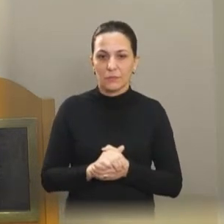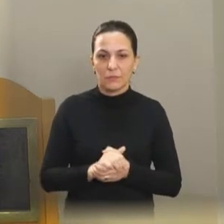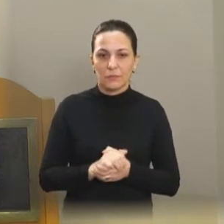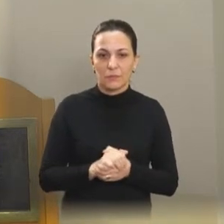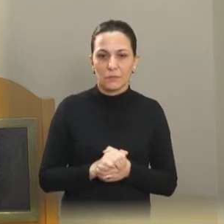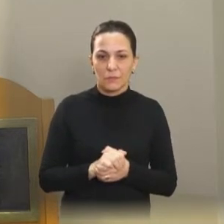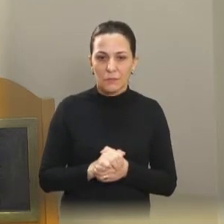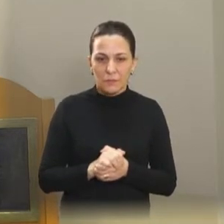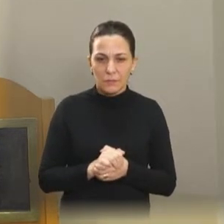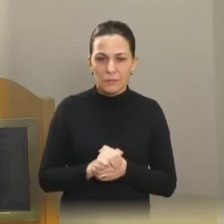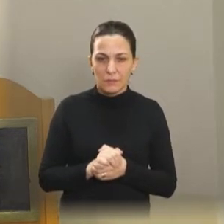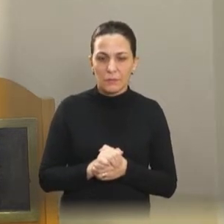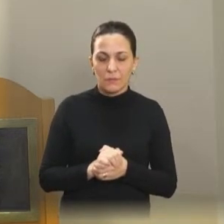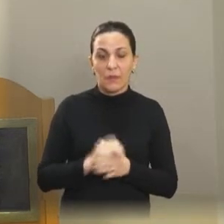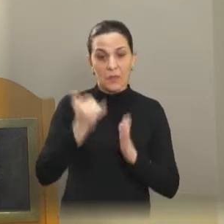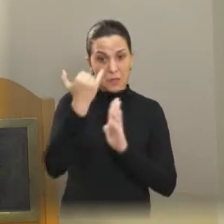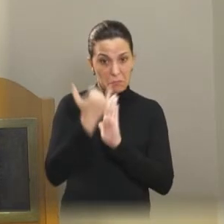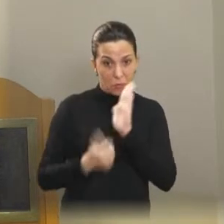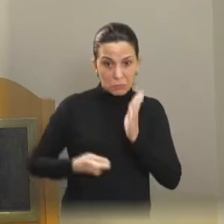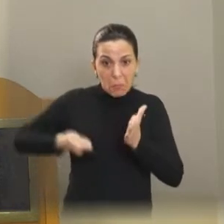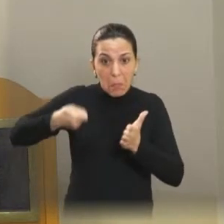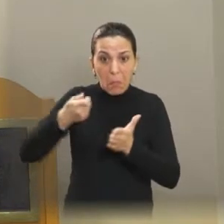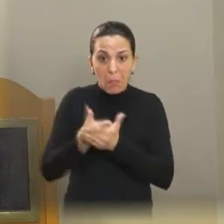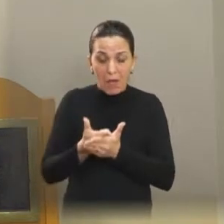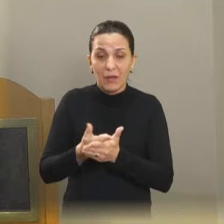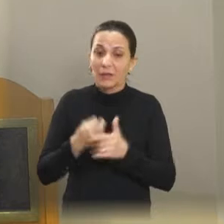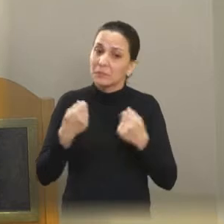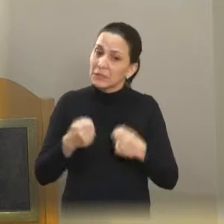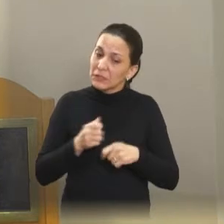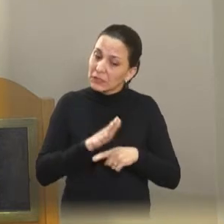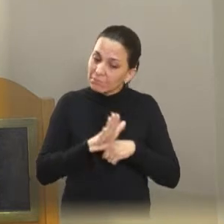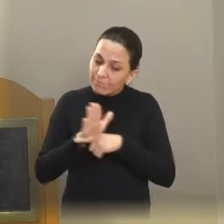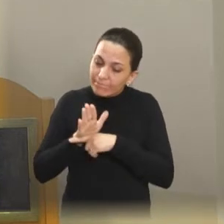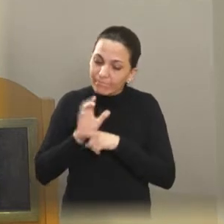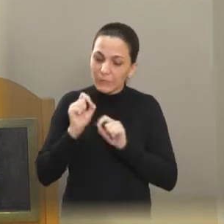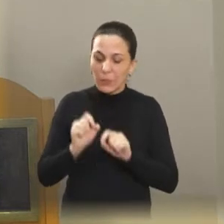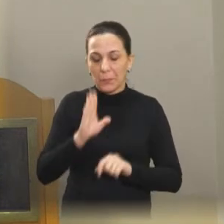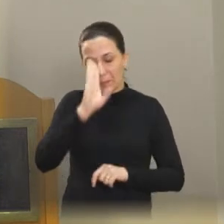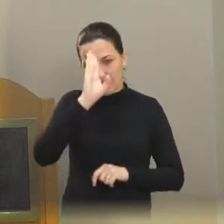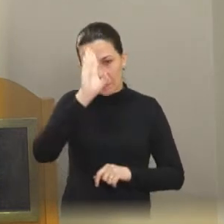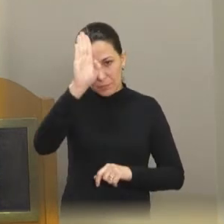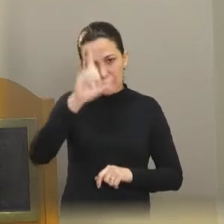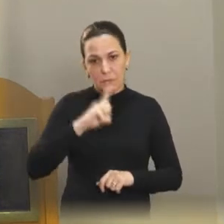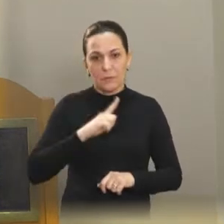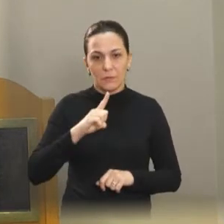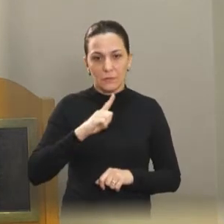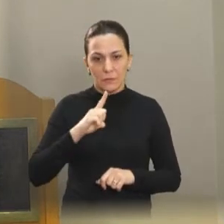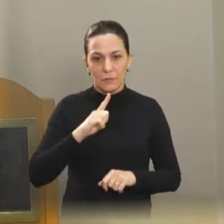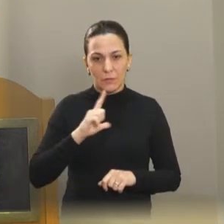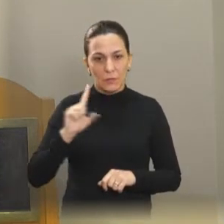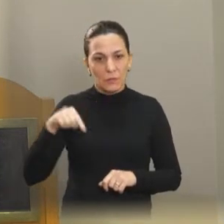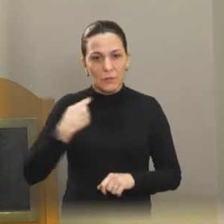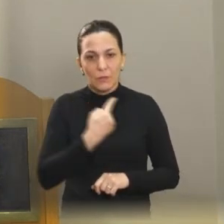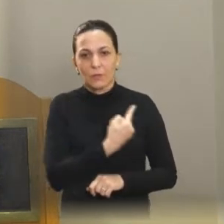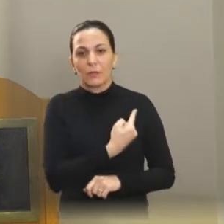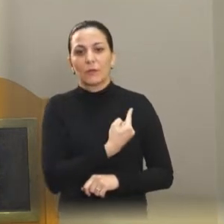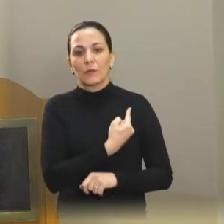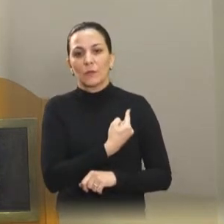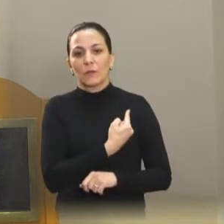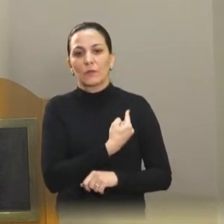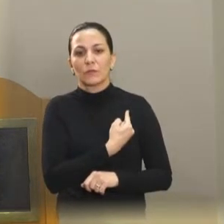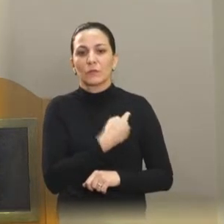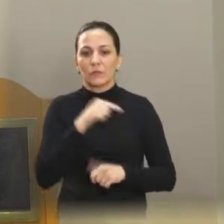necessário que eles pagam seus impostos eles tem que ter esse serviço que isso aí é prioridade E nós como os do